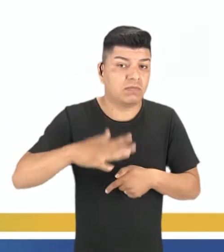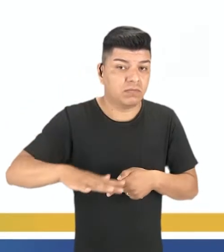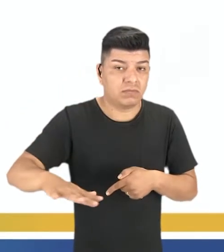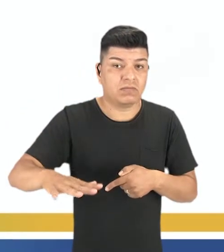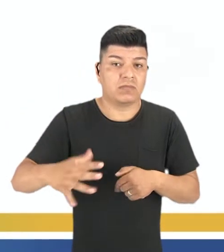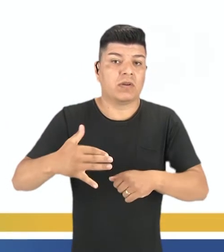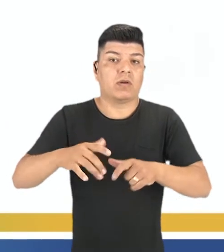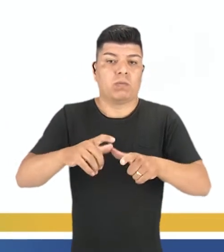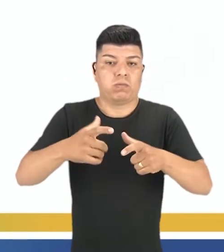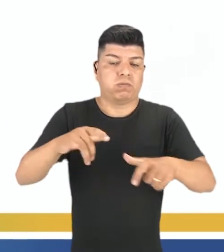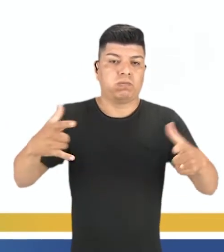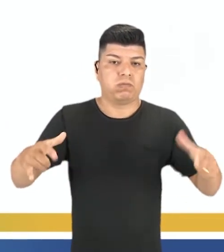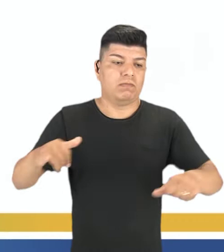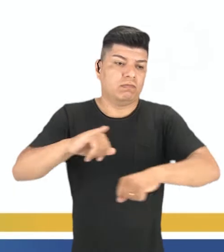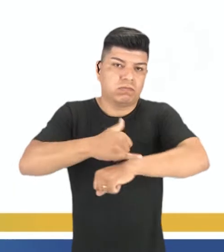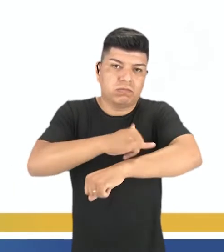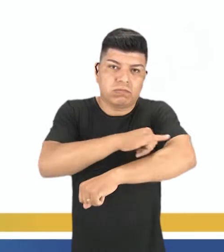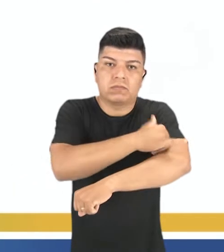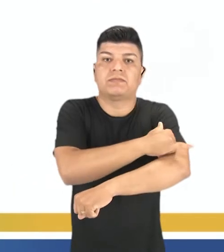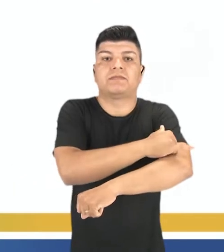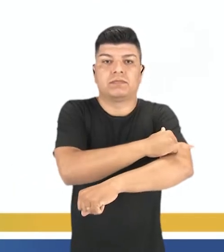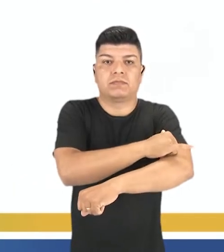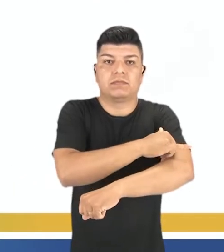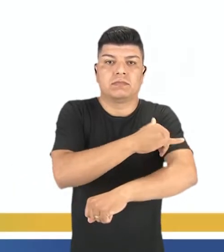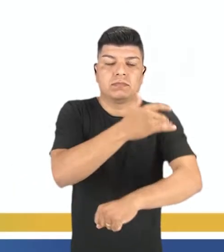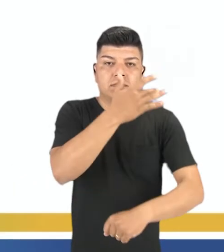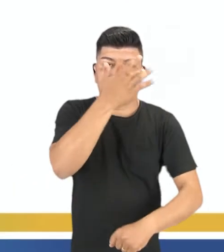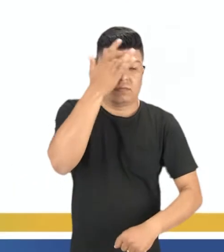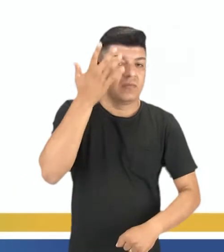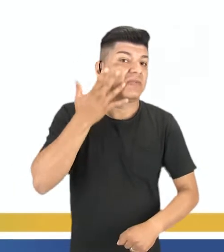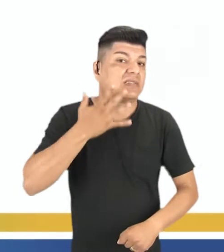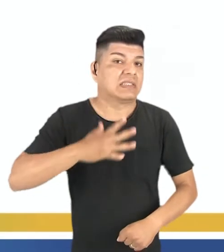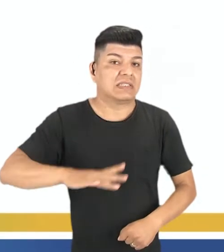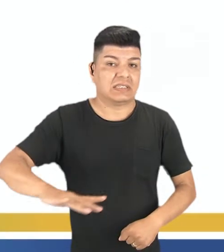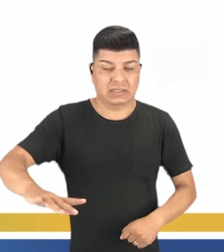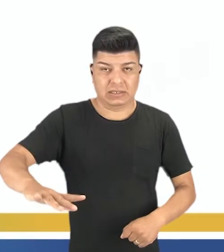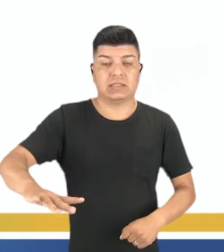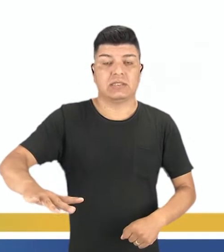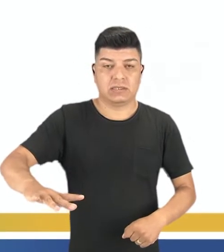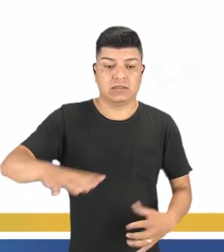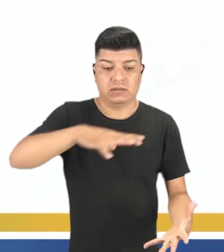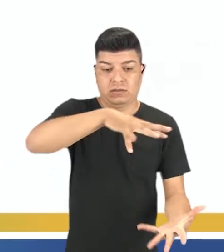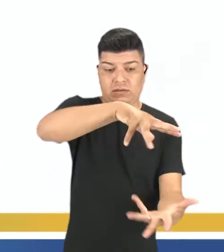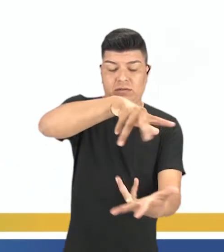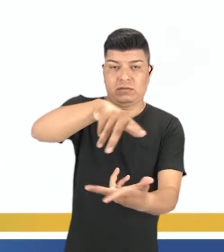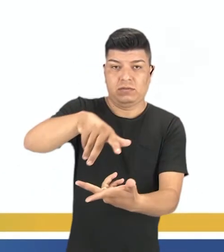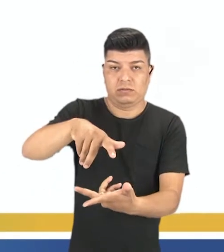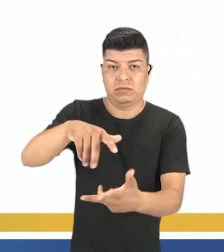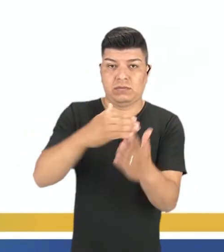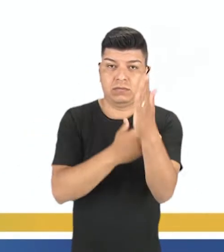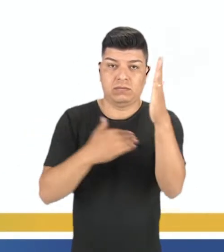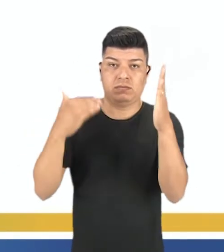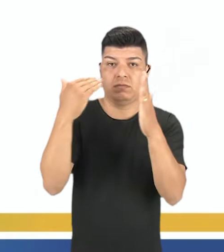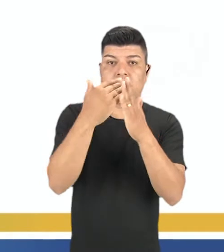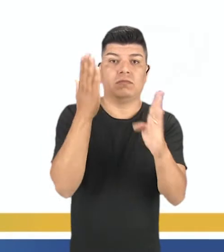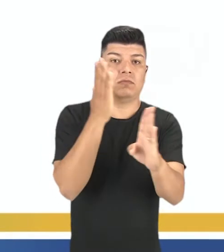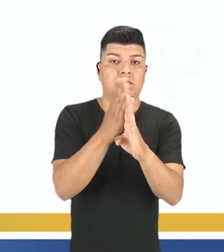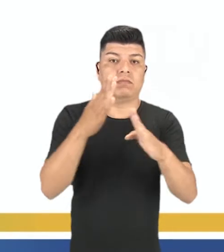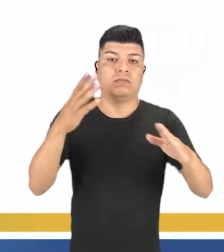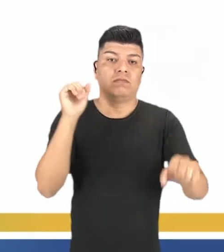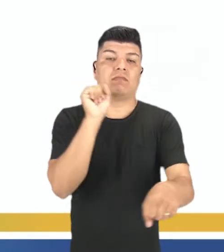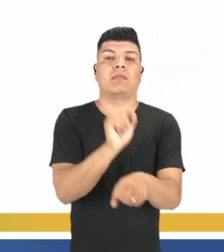à obesidade. Lembrando que o índice de obesos em crianças no mundo tem aumentado muito em virtude dessa inatividade